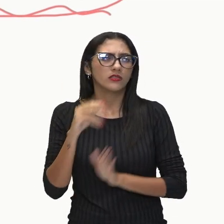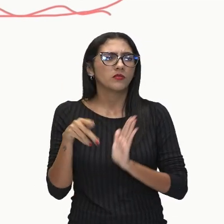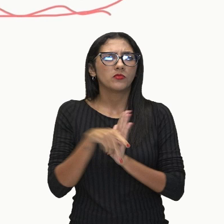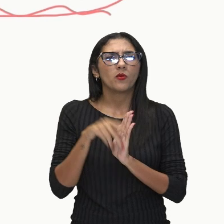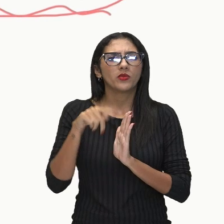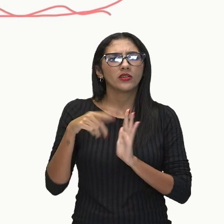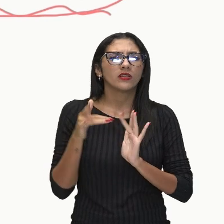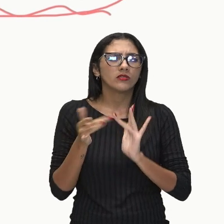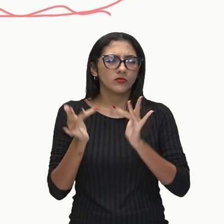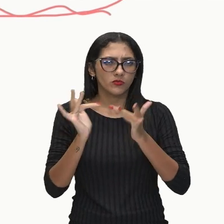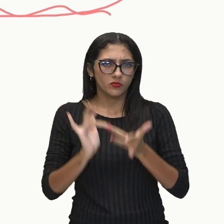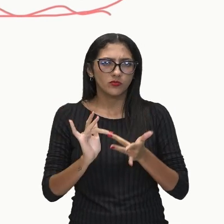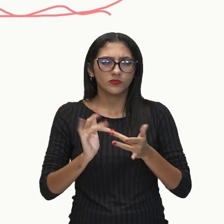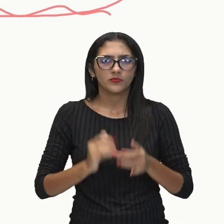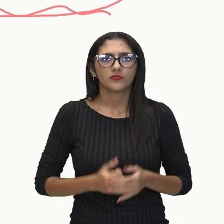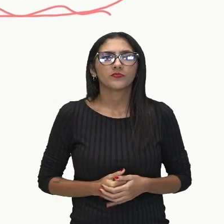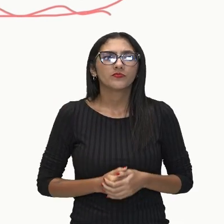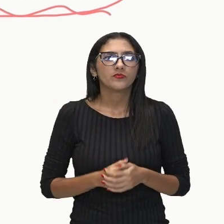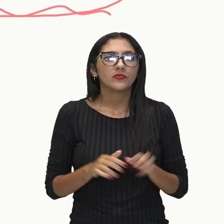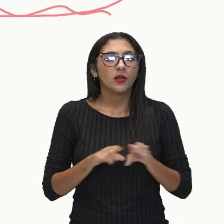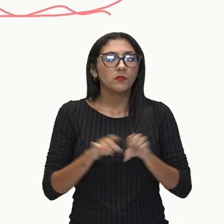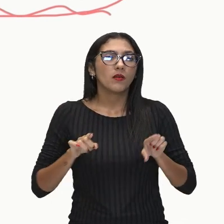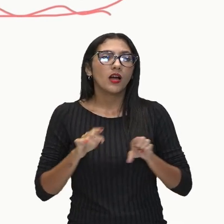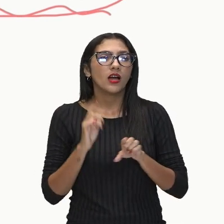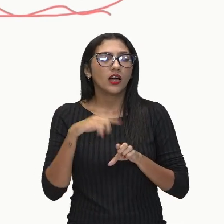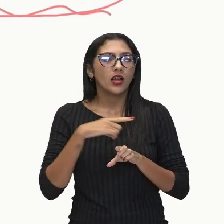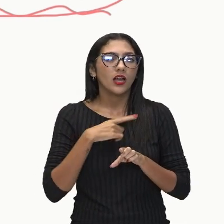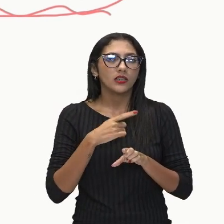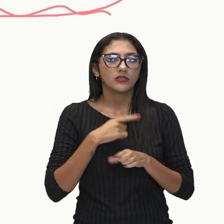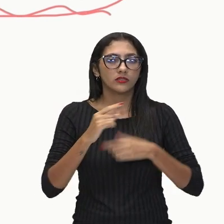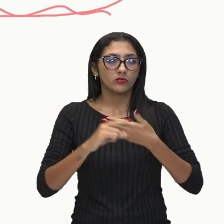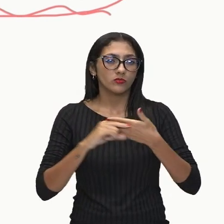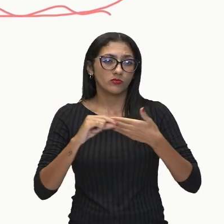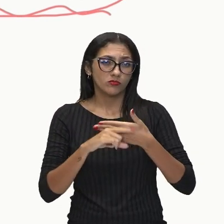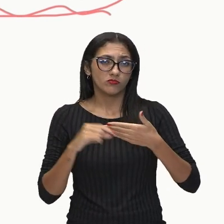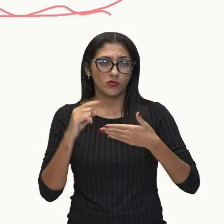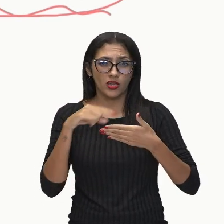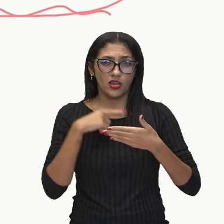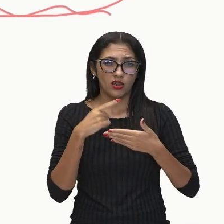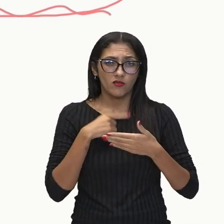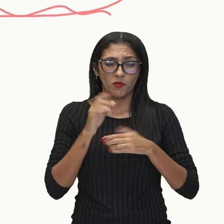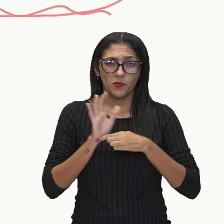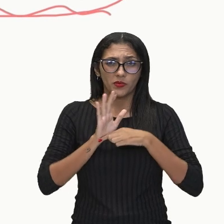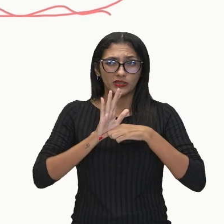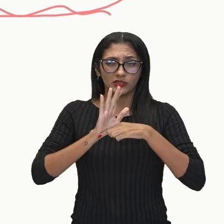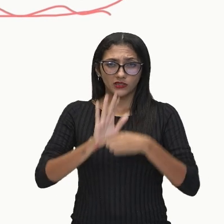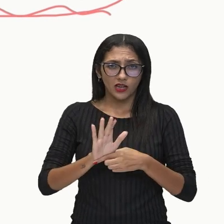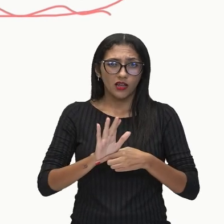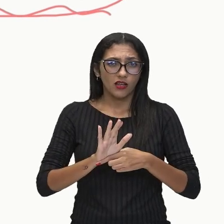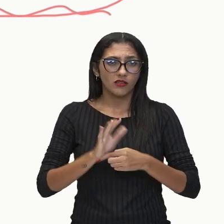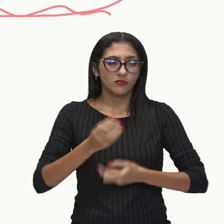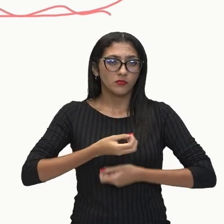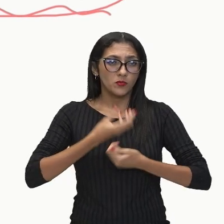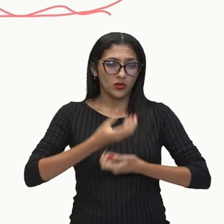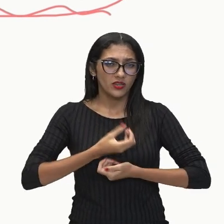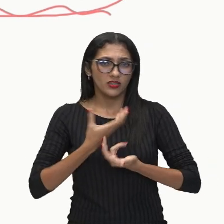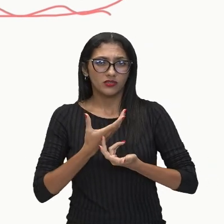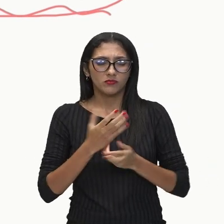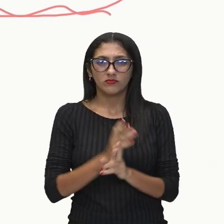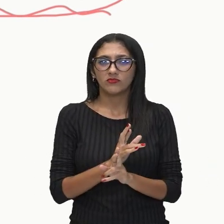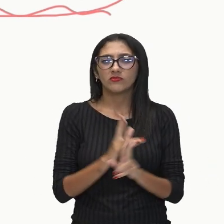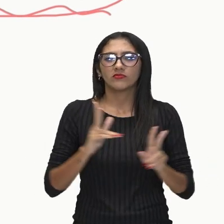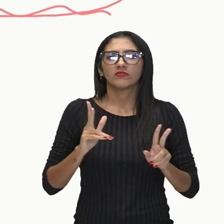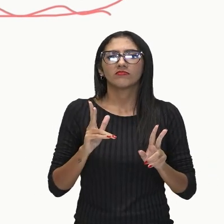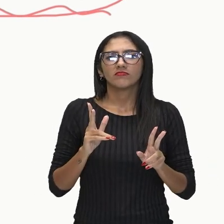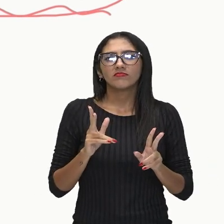neoconcretismo. Mas esse autor aqui, ele vai colocar a sua produção poética não mais nesse olhar do